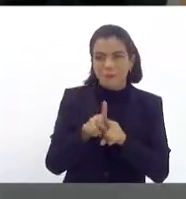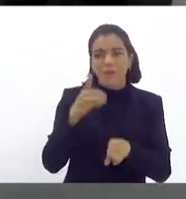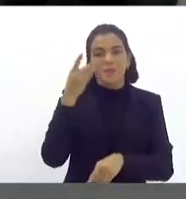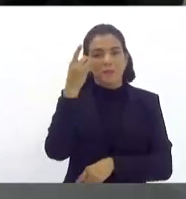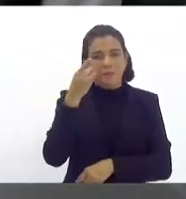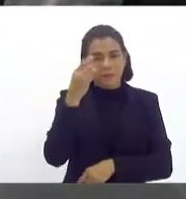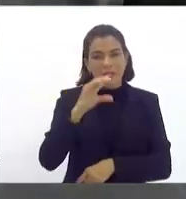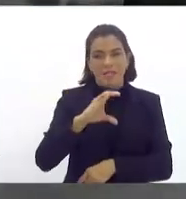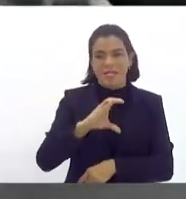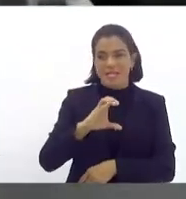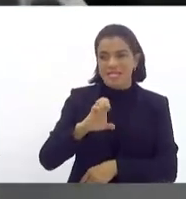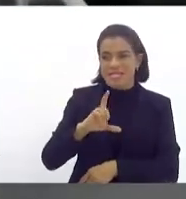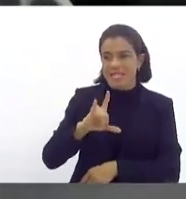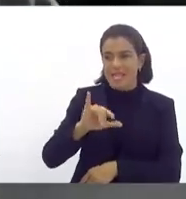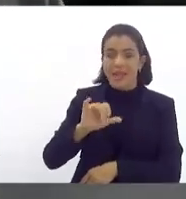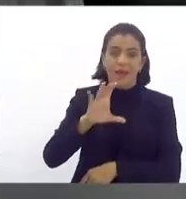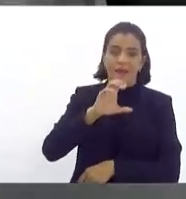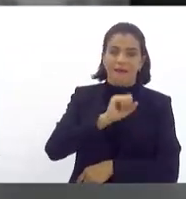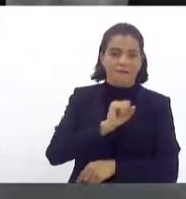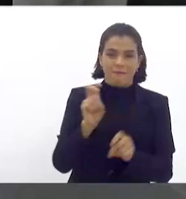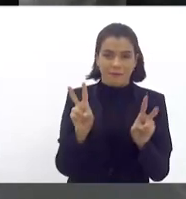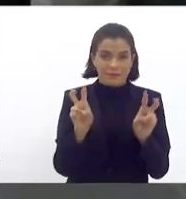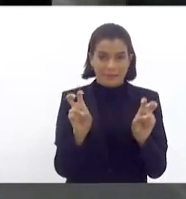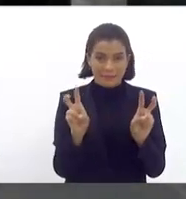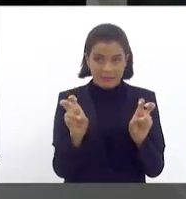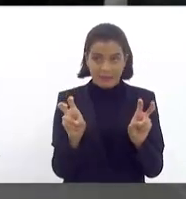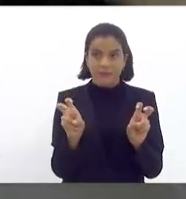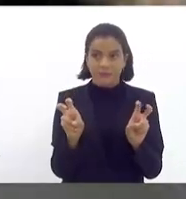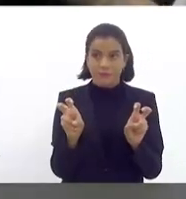Célia, que também gosta desse assunto, que